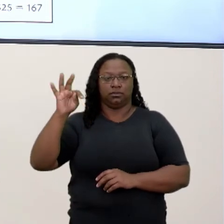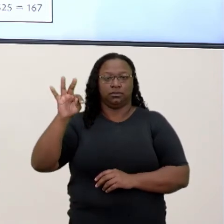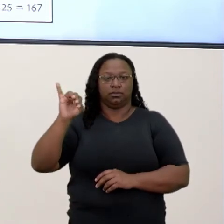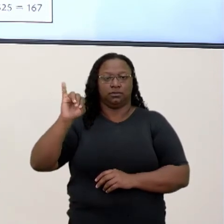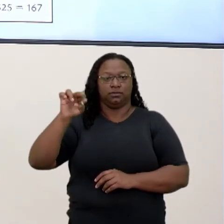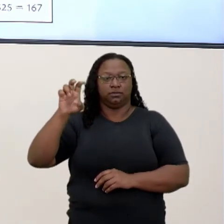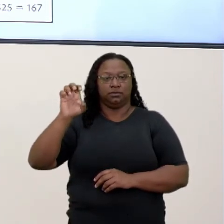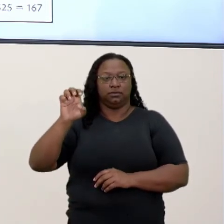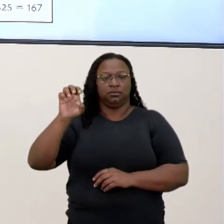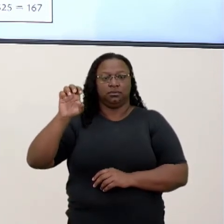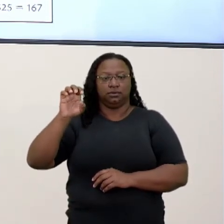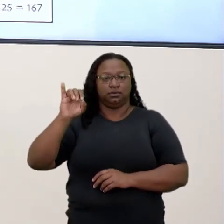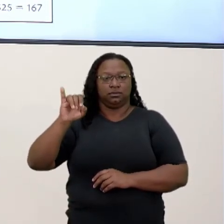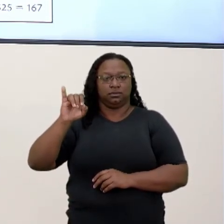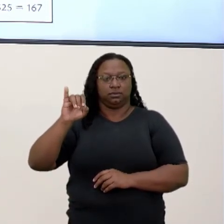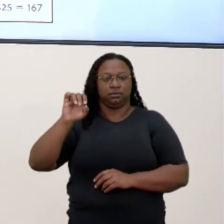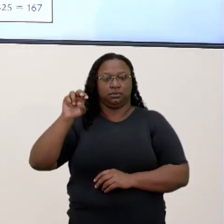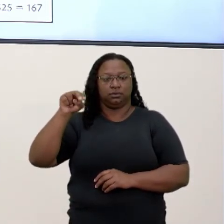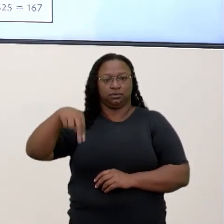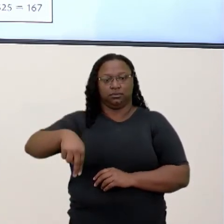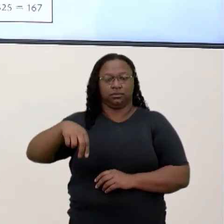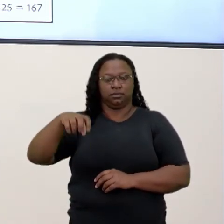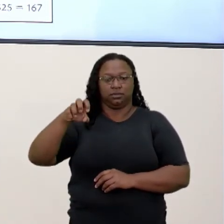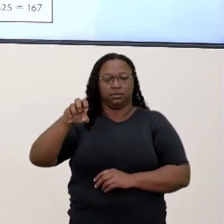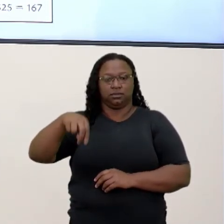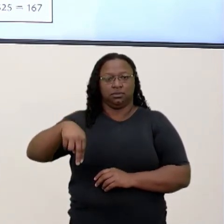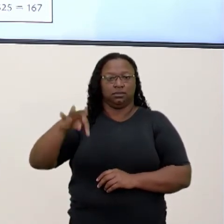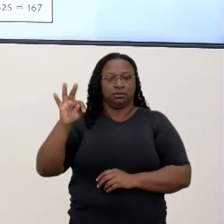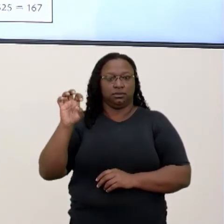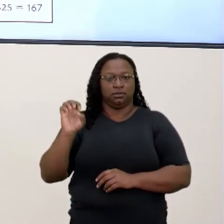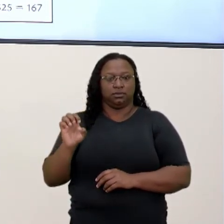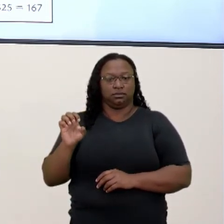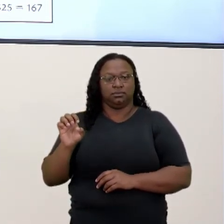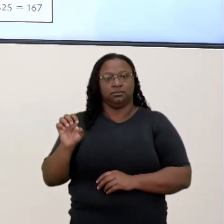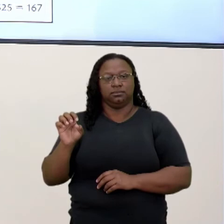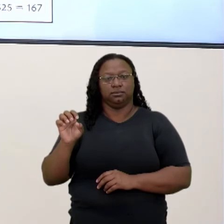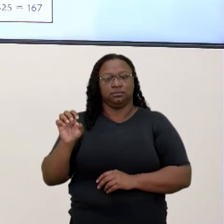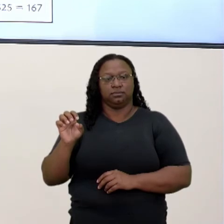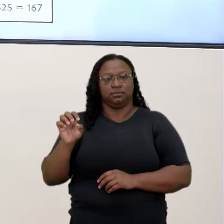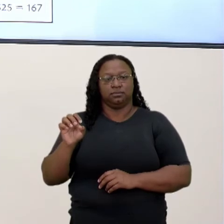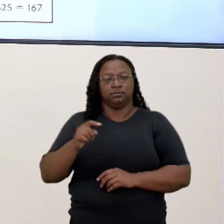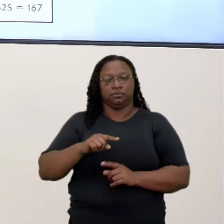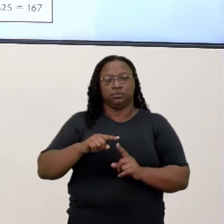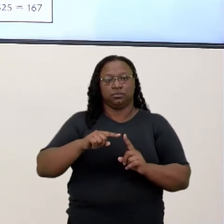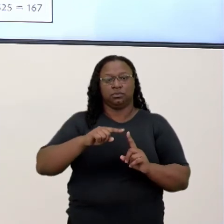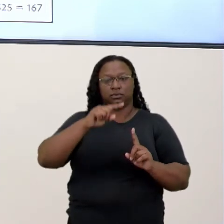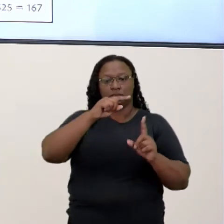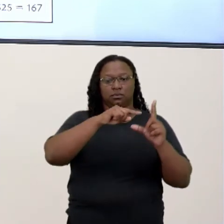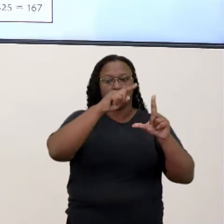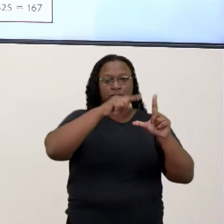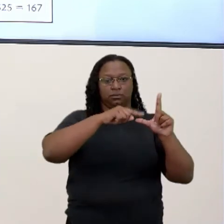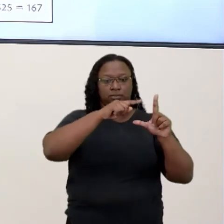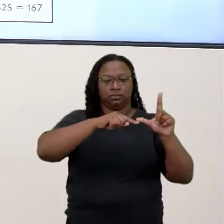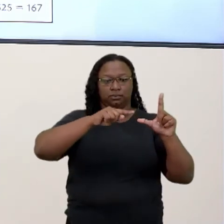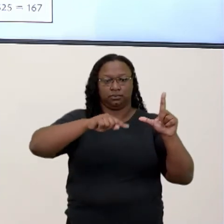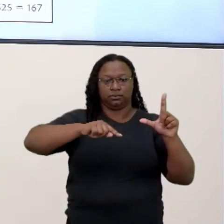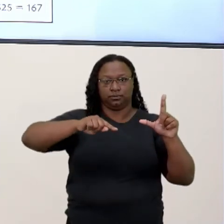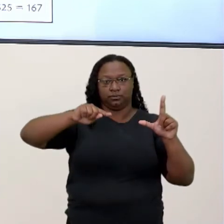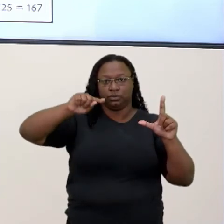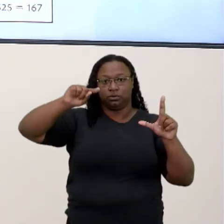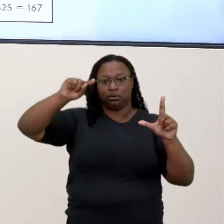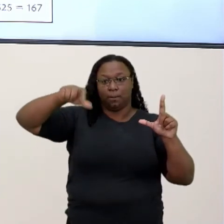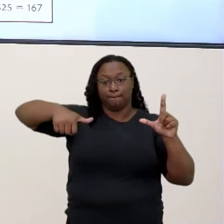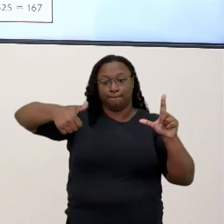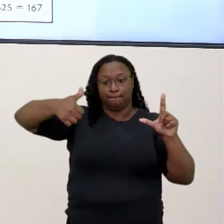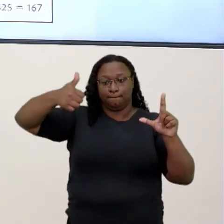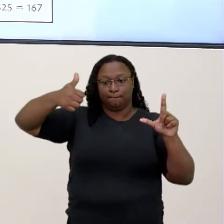vai estar o quê? Ela vai estar caindo. Não é isso? Então, a gente tem um gráfico de uma função crescente, coeficiente linear positivo,